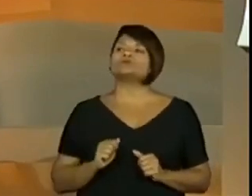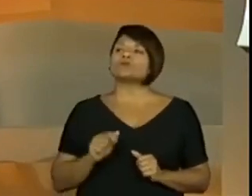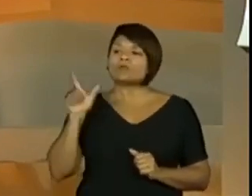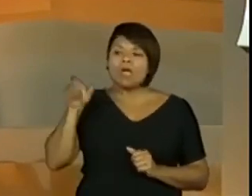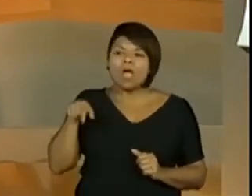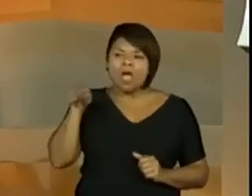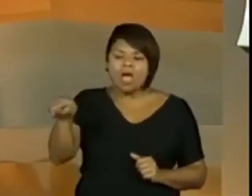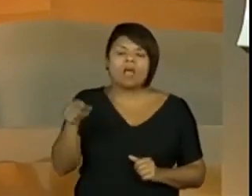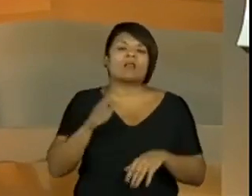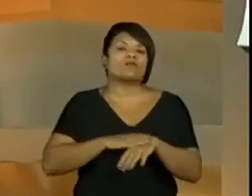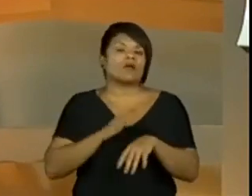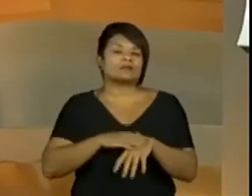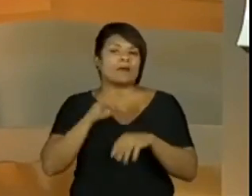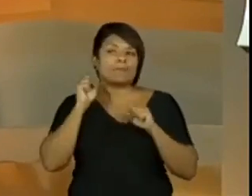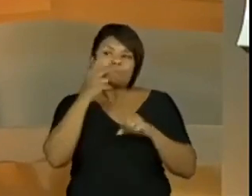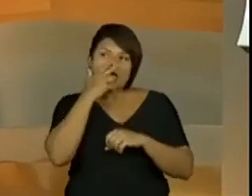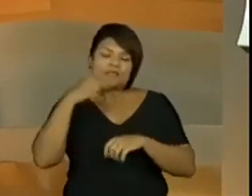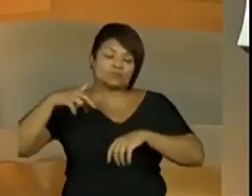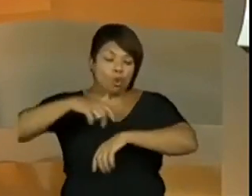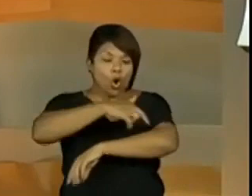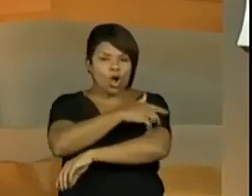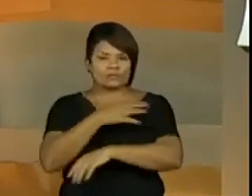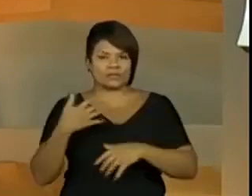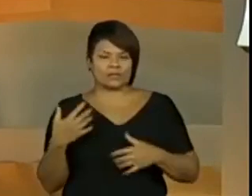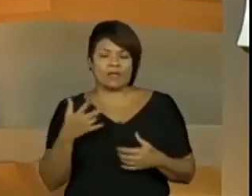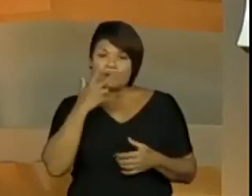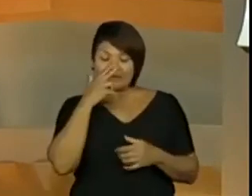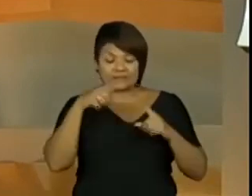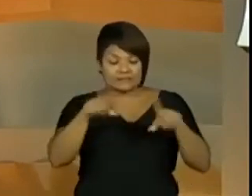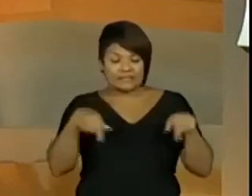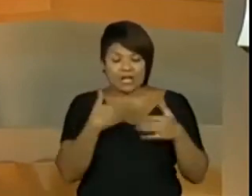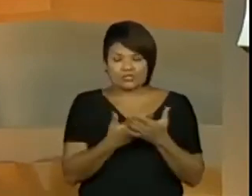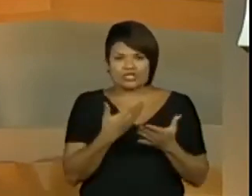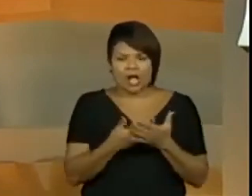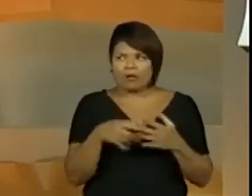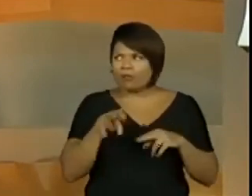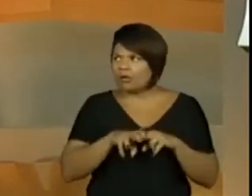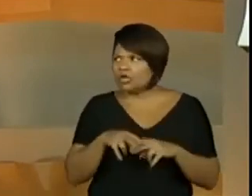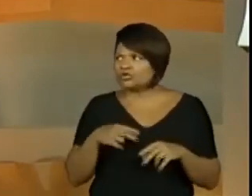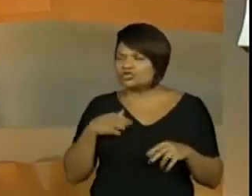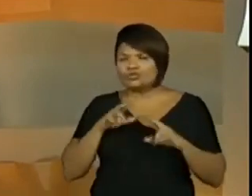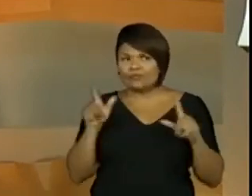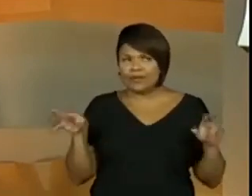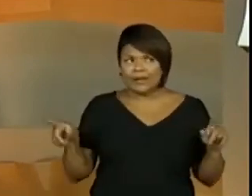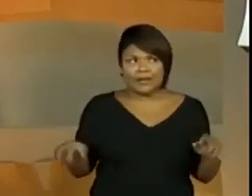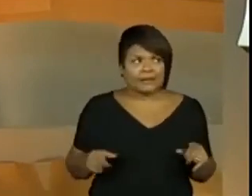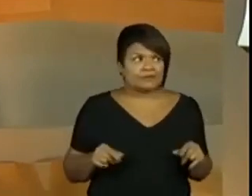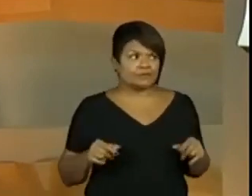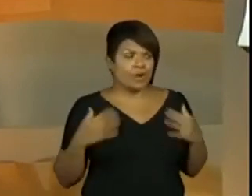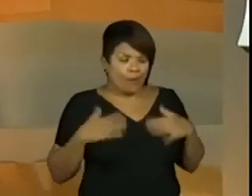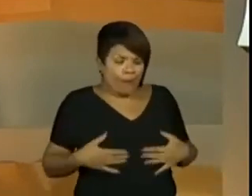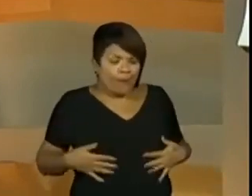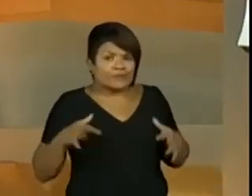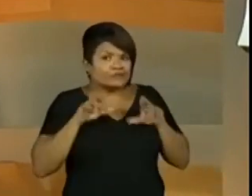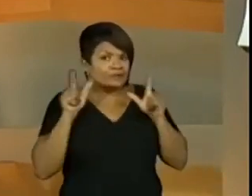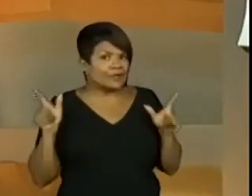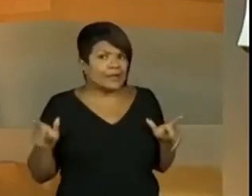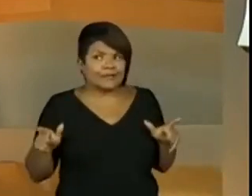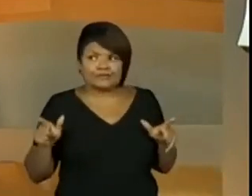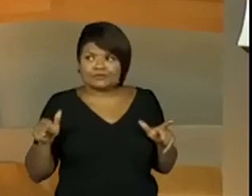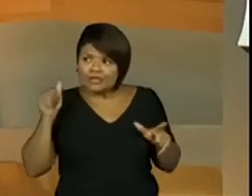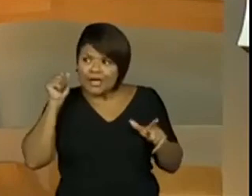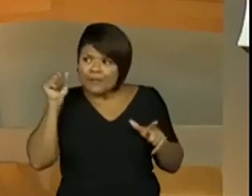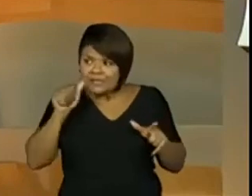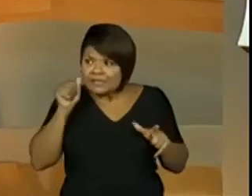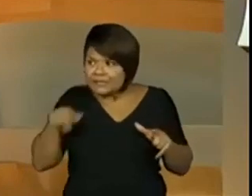de atitudes. Há um momento em que ela se vê numa sala de aula, numa escola diferente, com garotas vestidas de maneiras